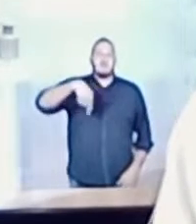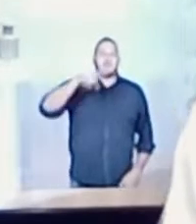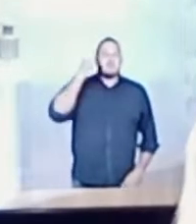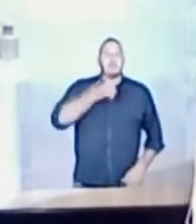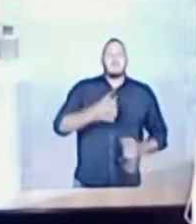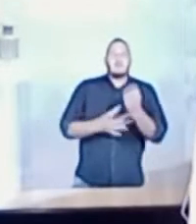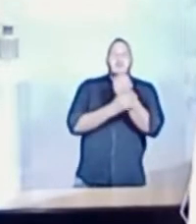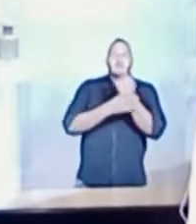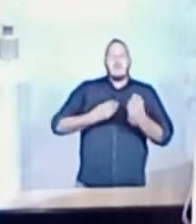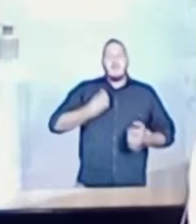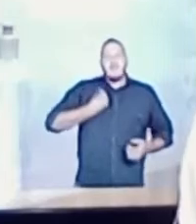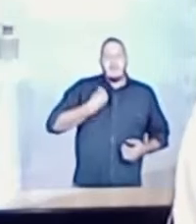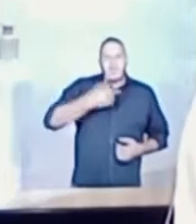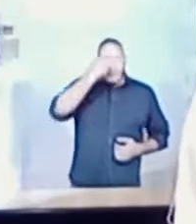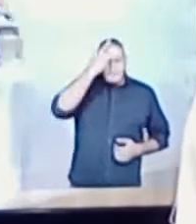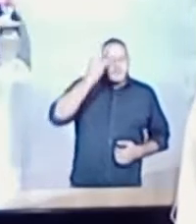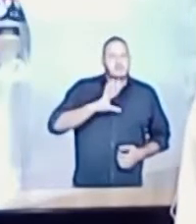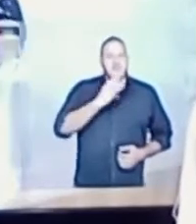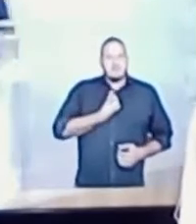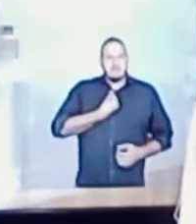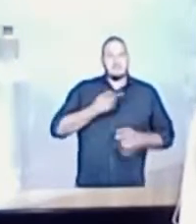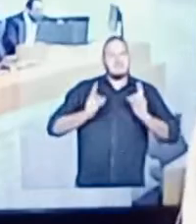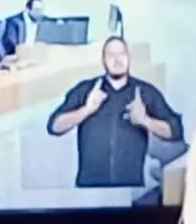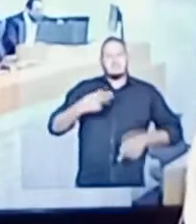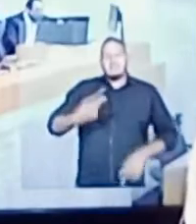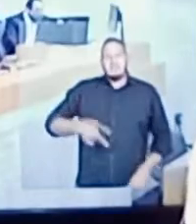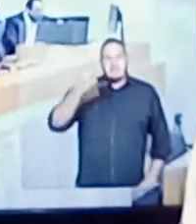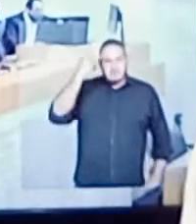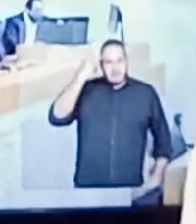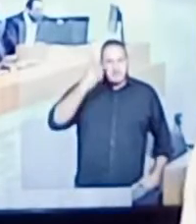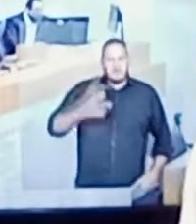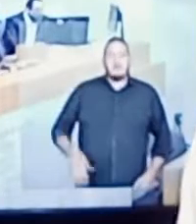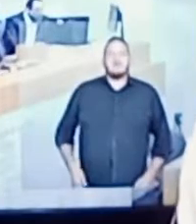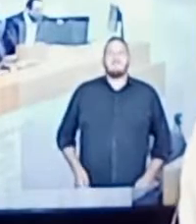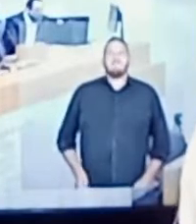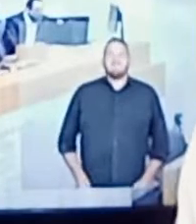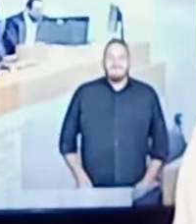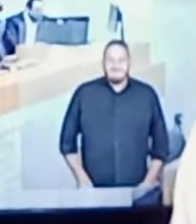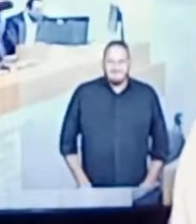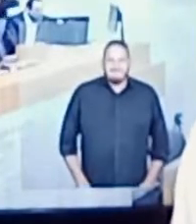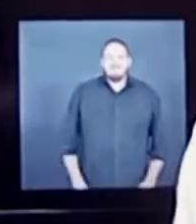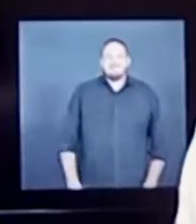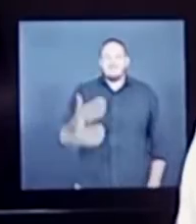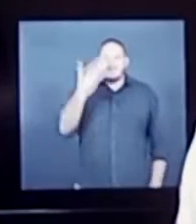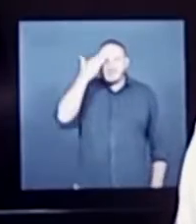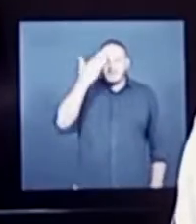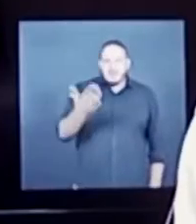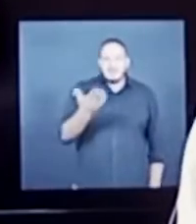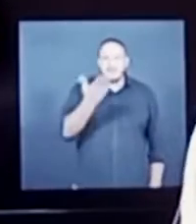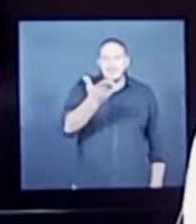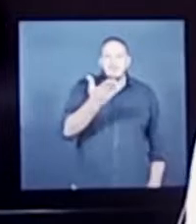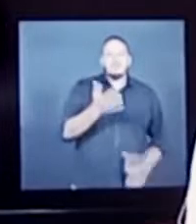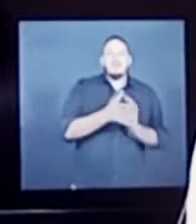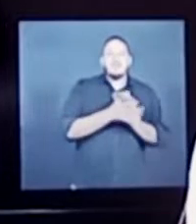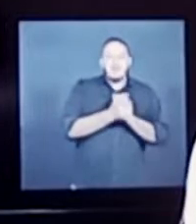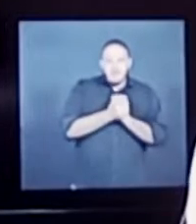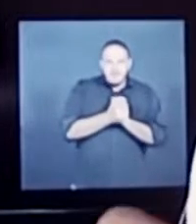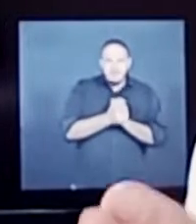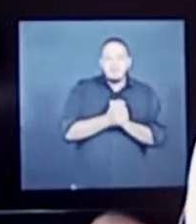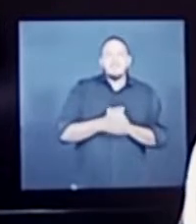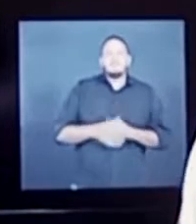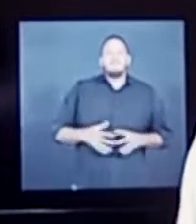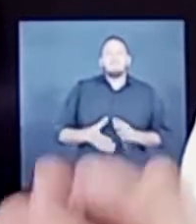Durante a sessão ordinária de terça-feira, os vereadores aprovaram um requerimento que criou a terceira